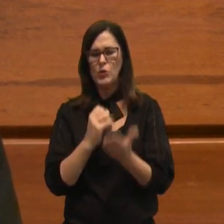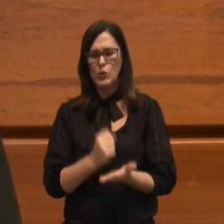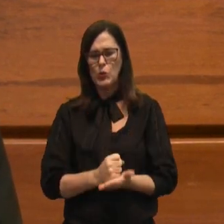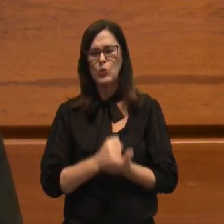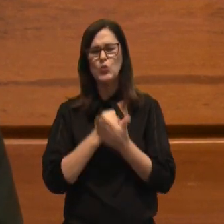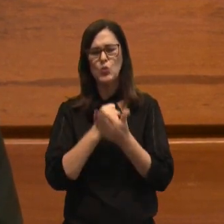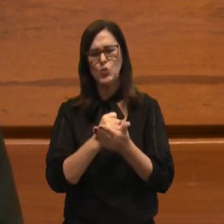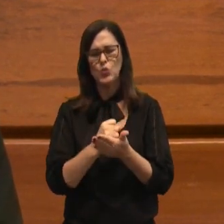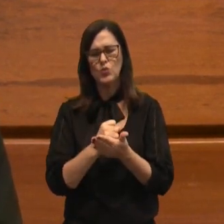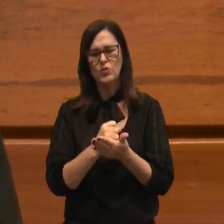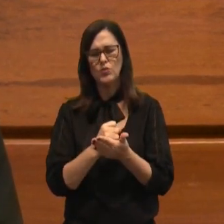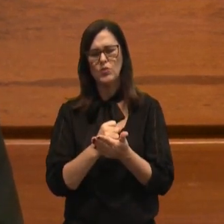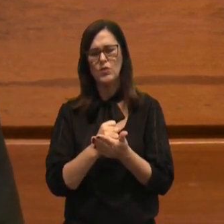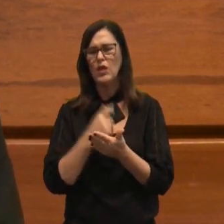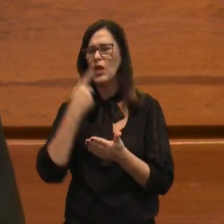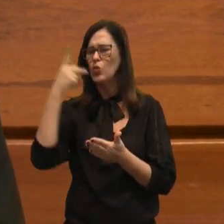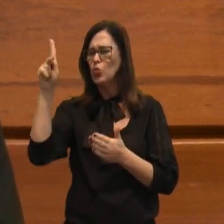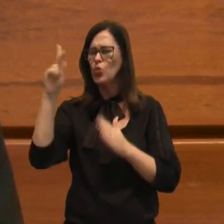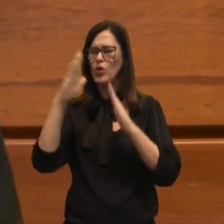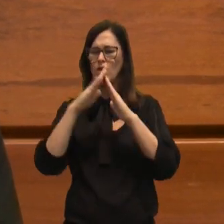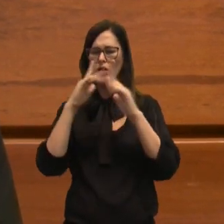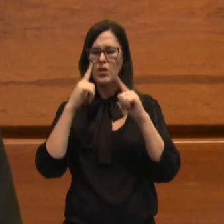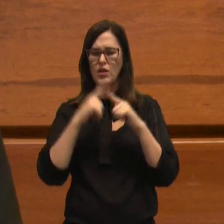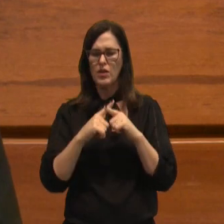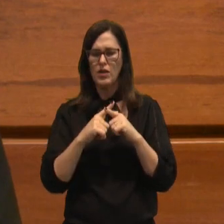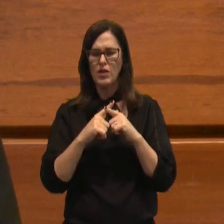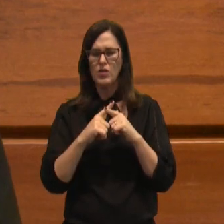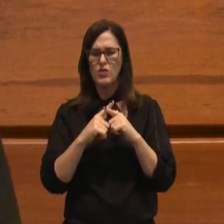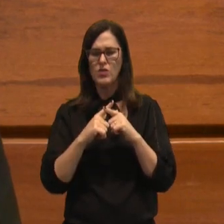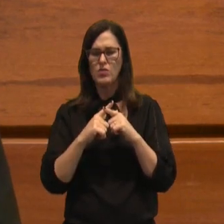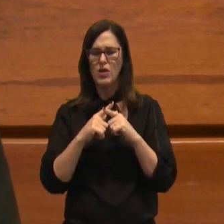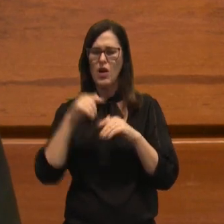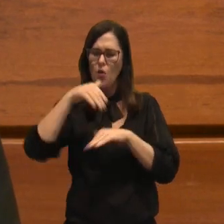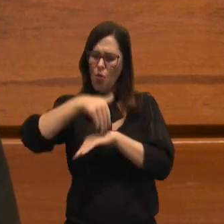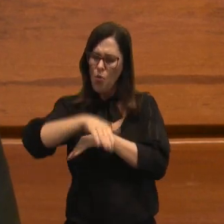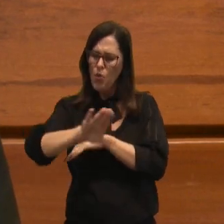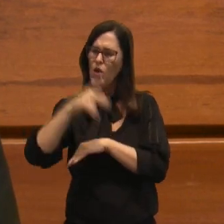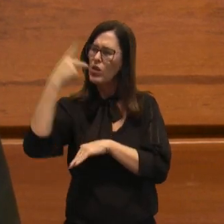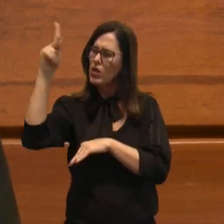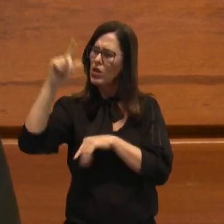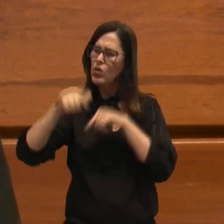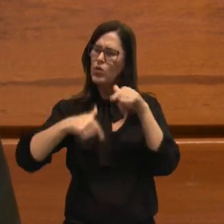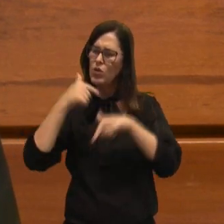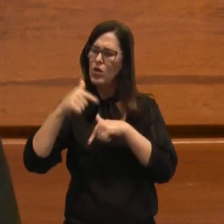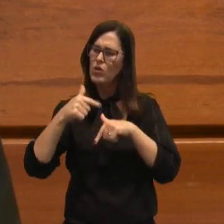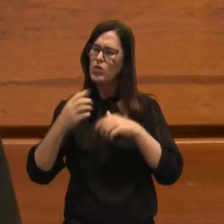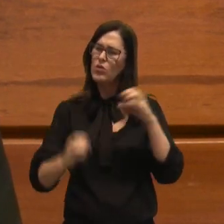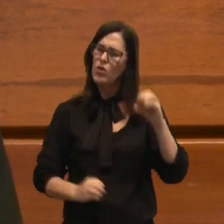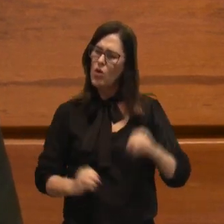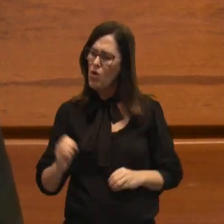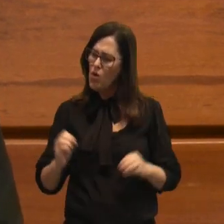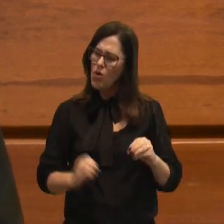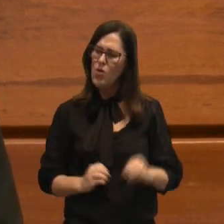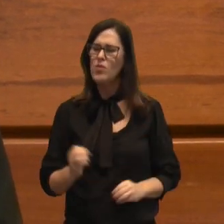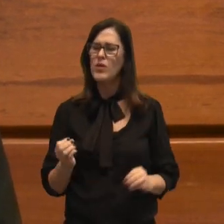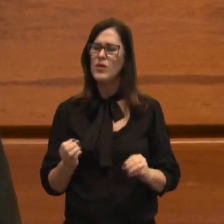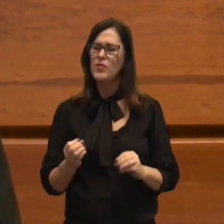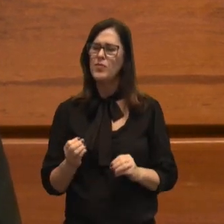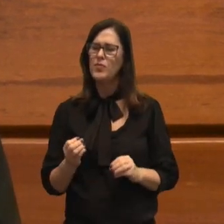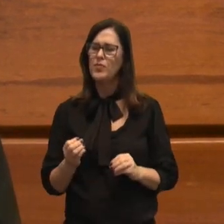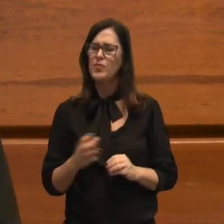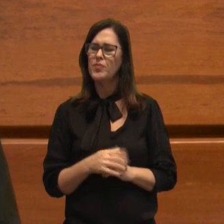manutenção da Tua igreja, Senhor Deus, para a continuidade do Teu trabalho, da Tua obra,